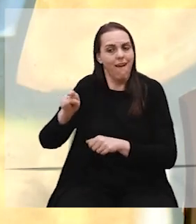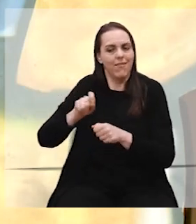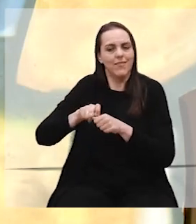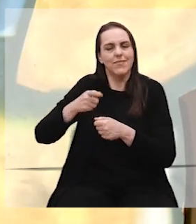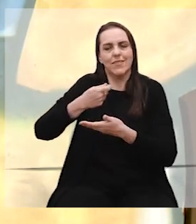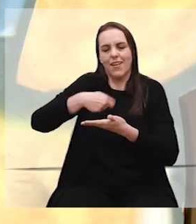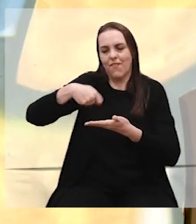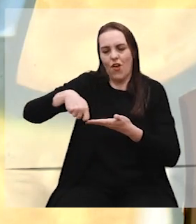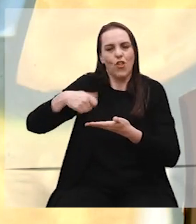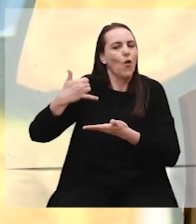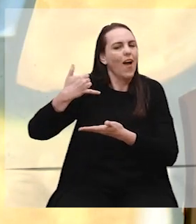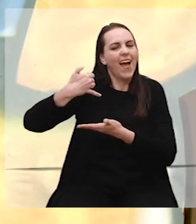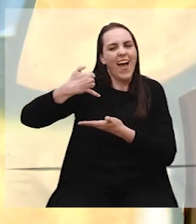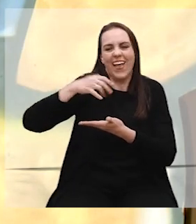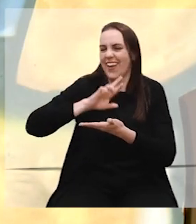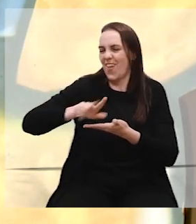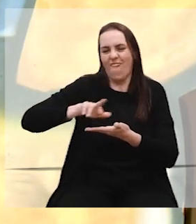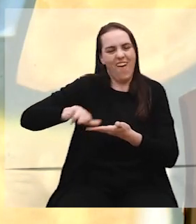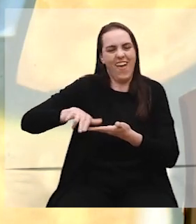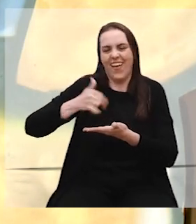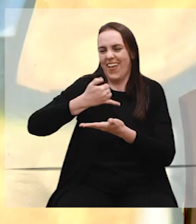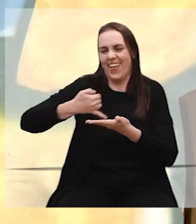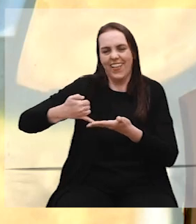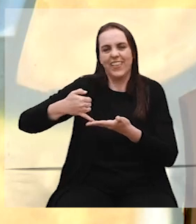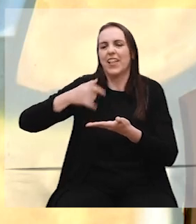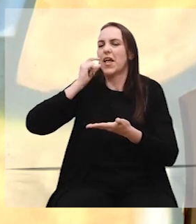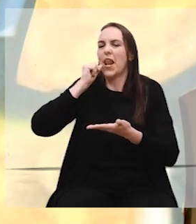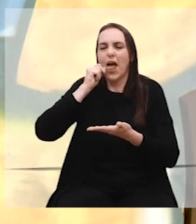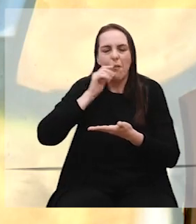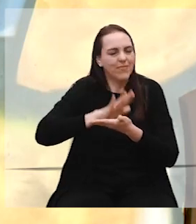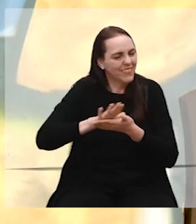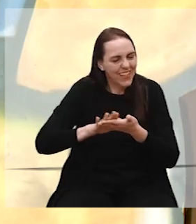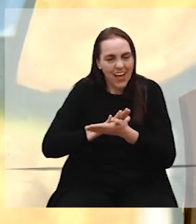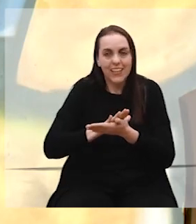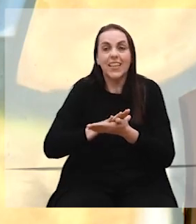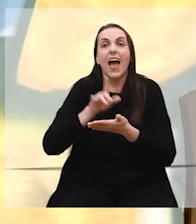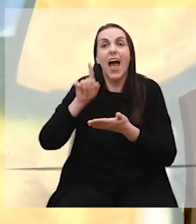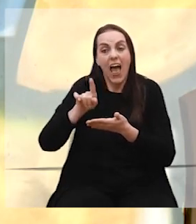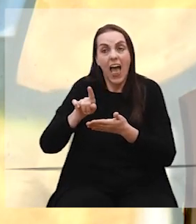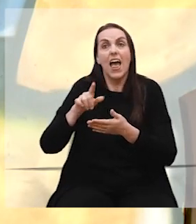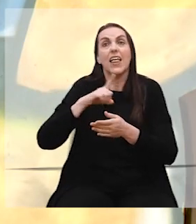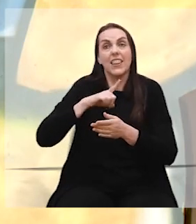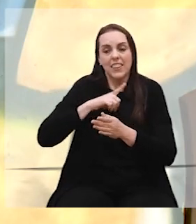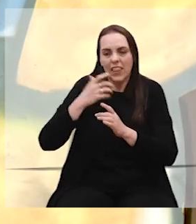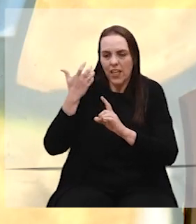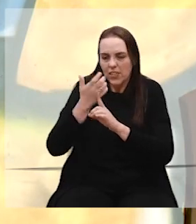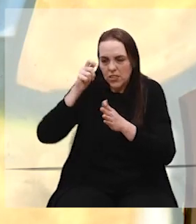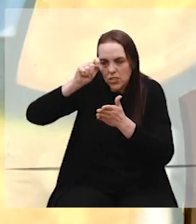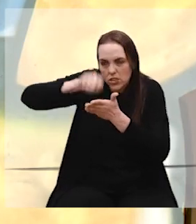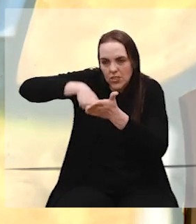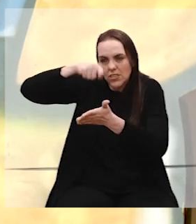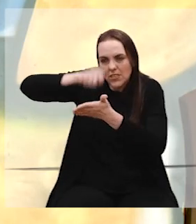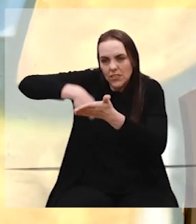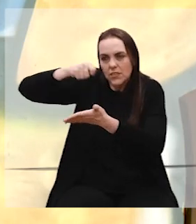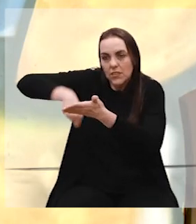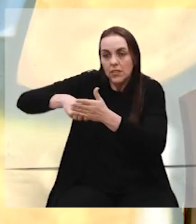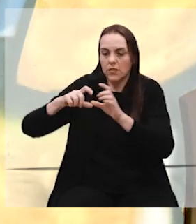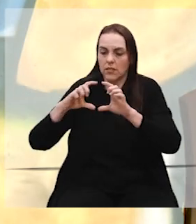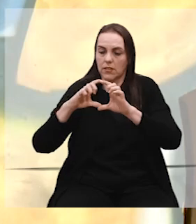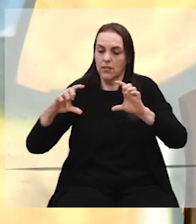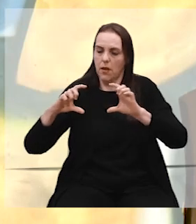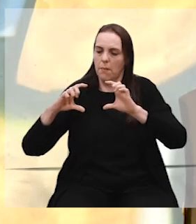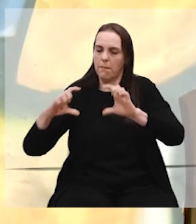escreveu não com essa bolinha esferográfica, nem com lápis, ela escreveu com estilo, marcando uma